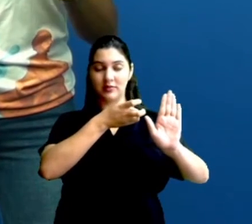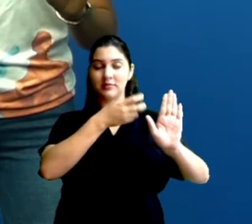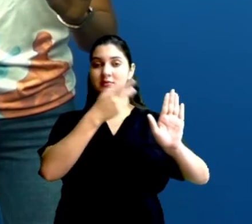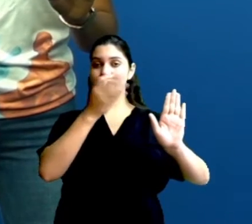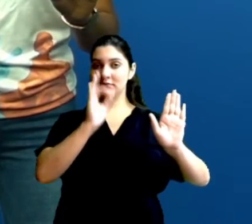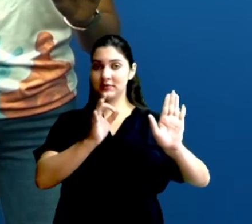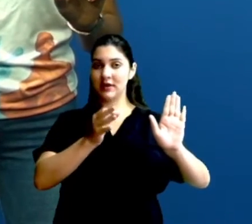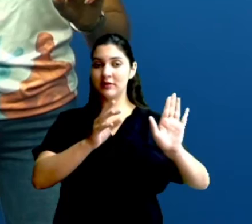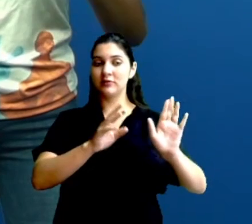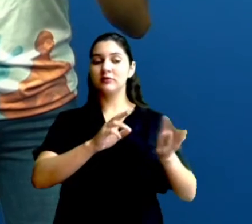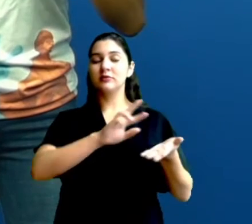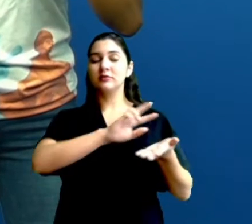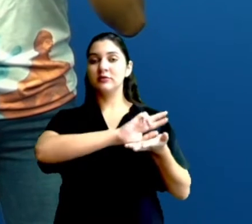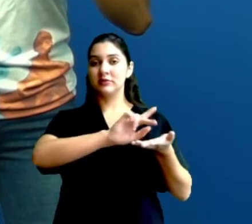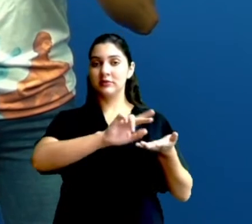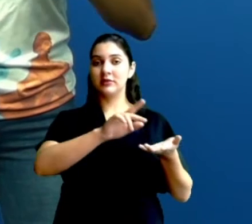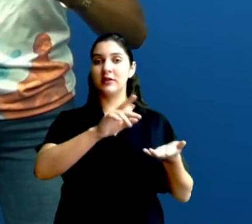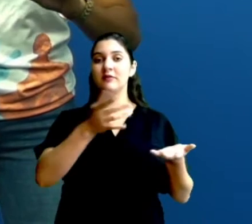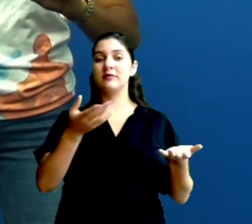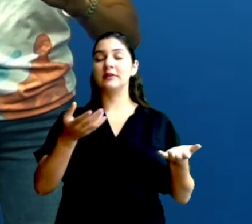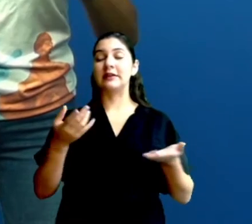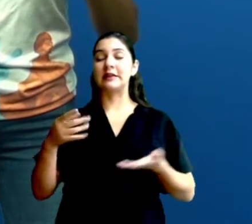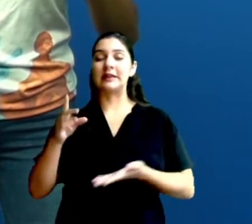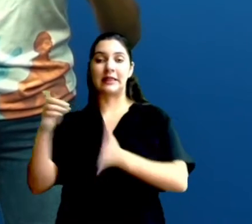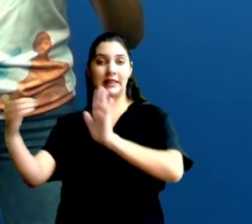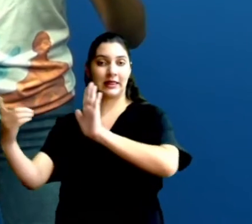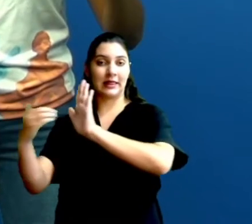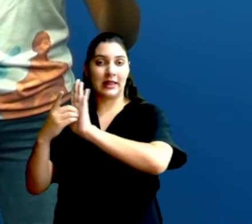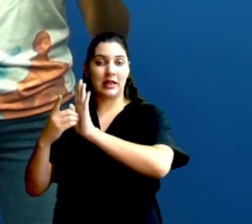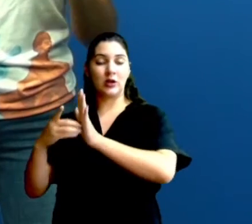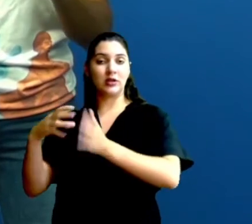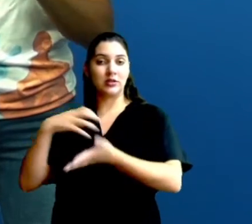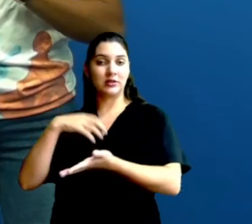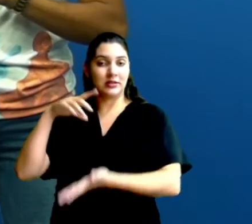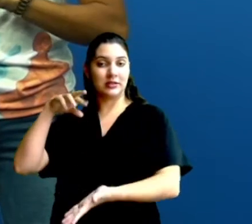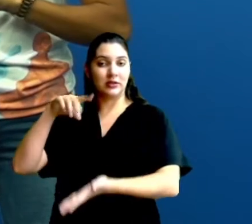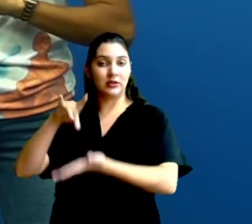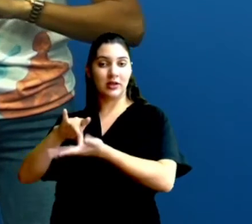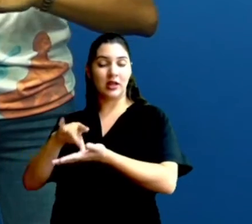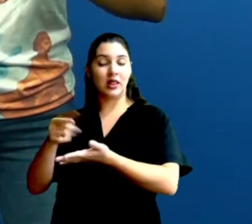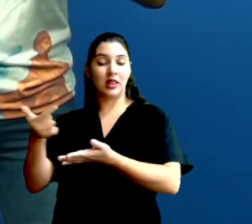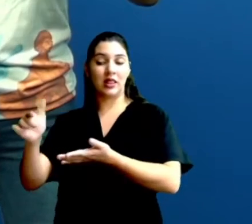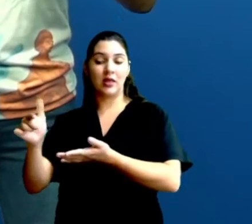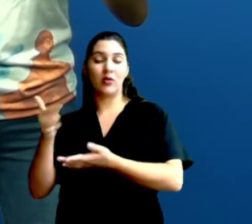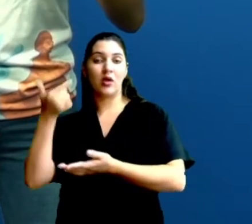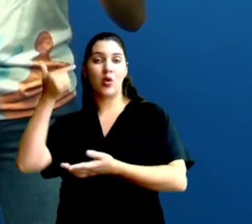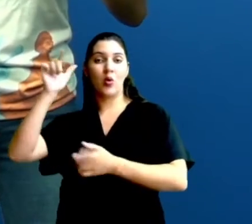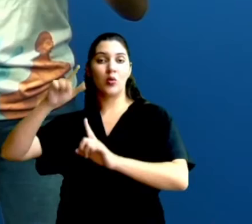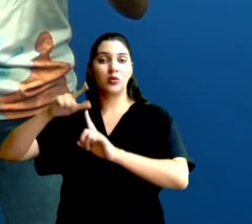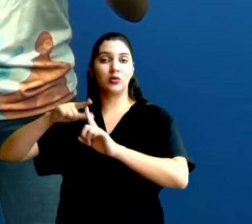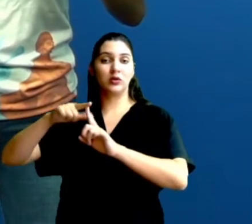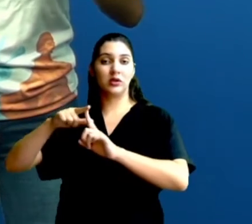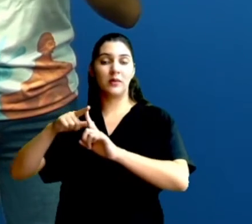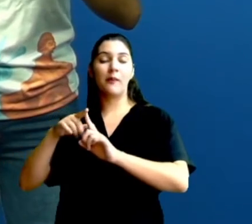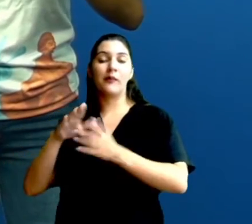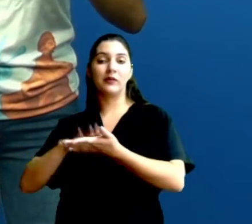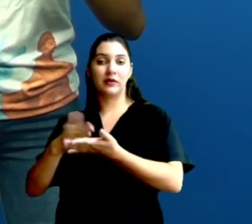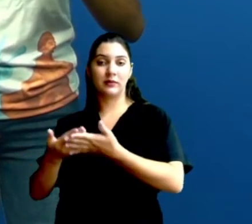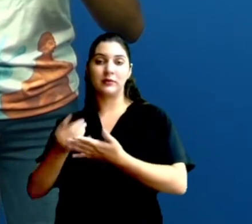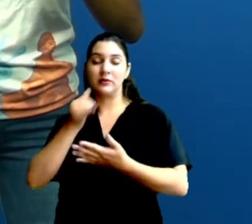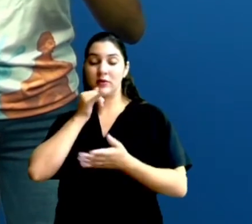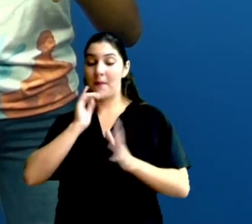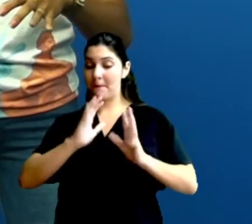figurado. Denotação, sentido real, aquele que não tem outra interpretação. Bola é bola